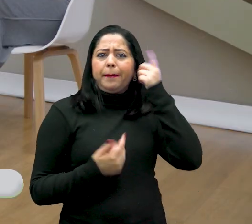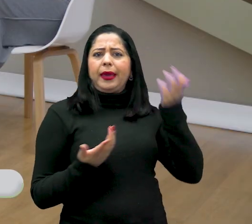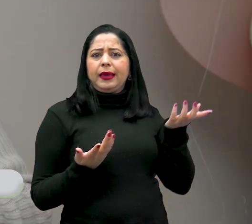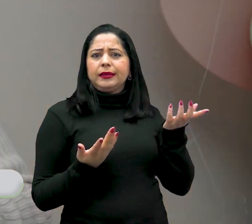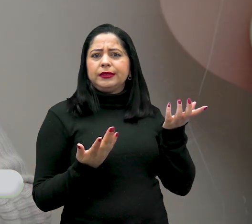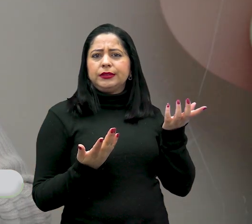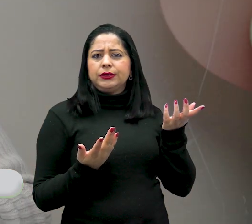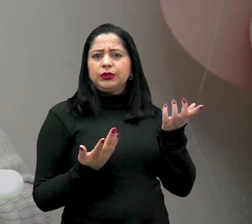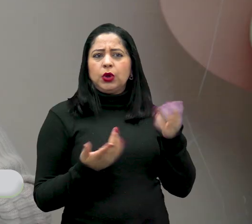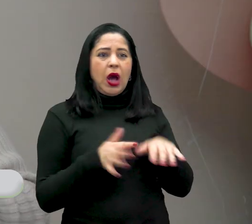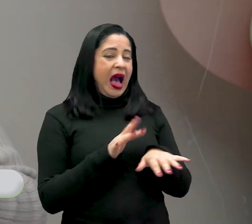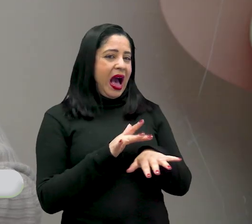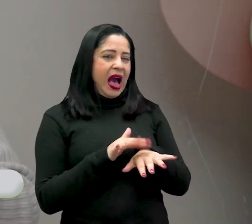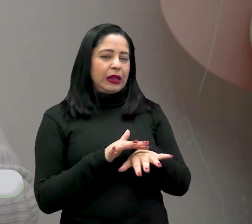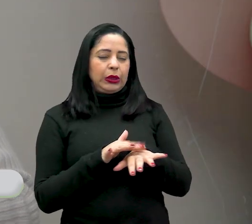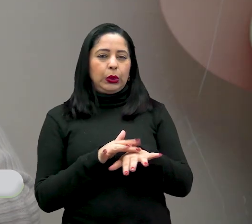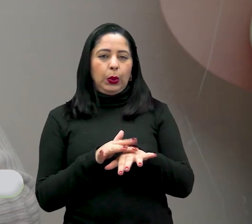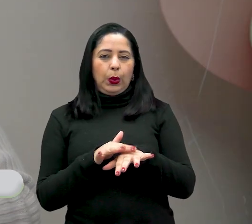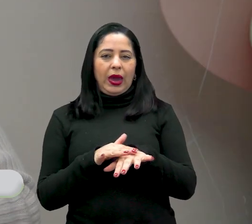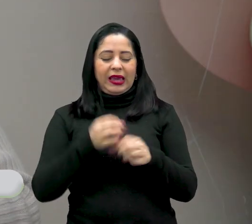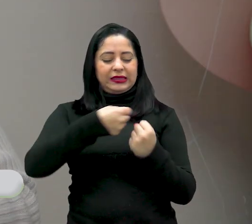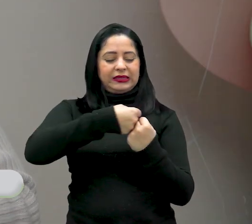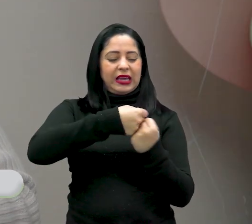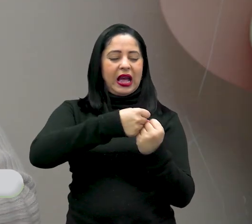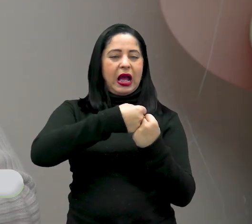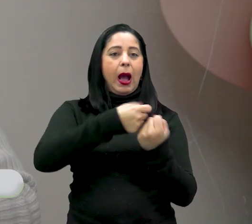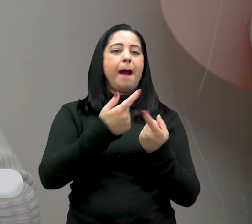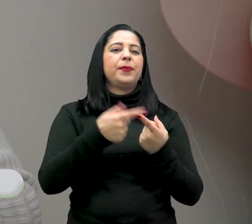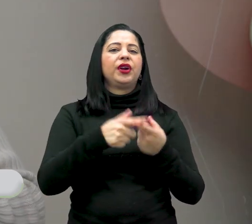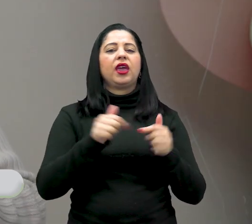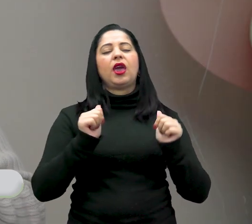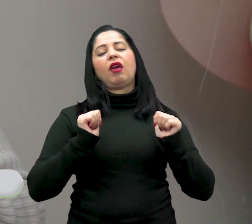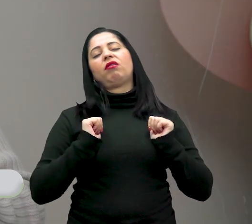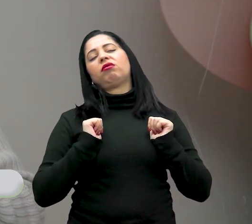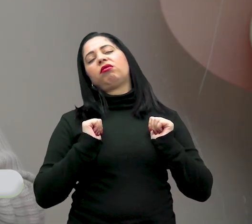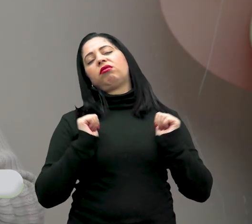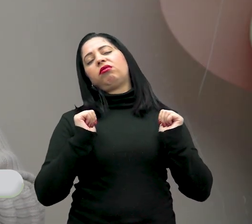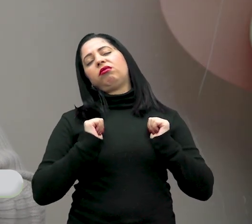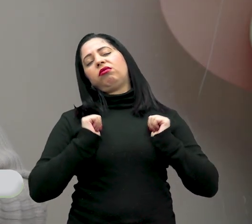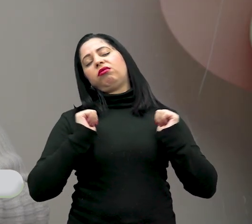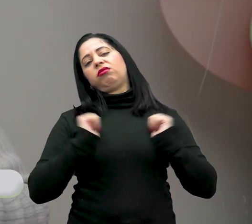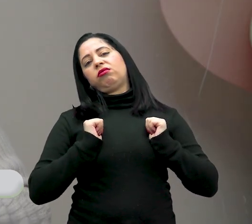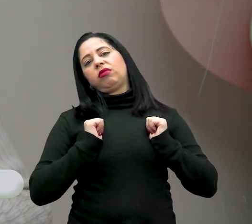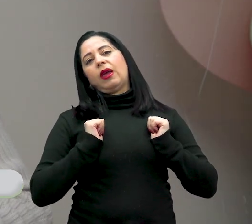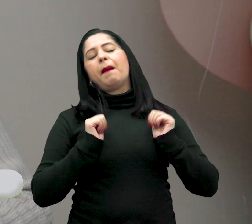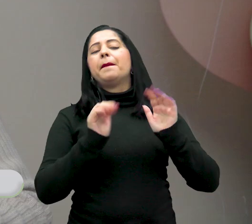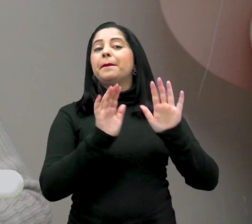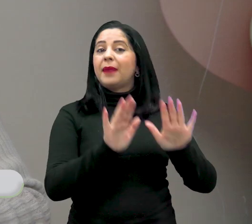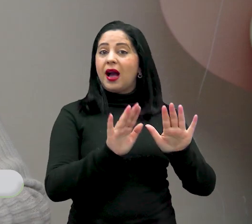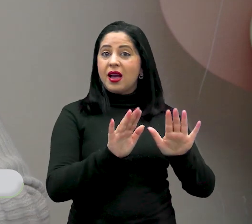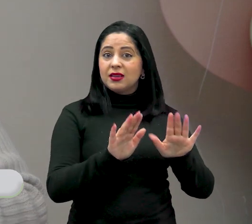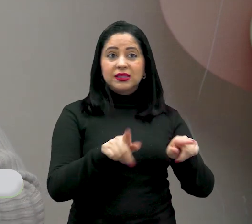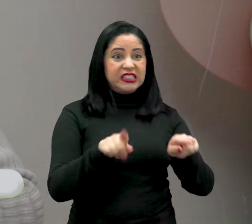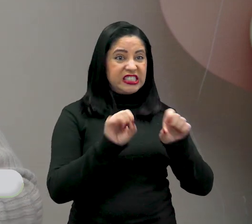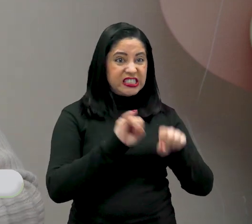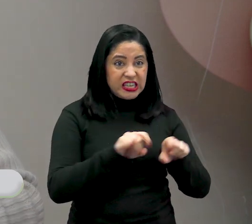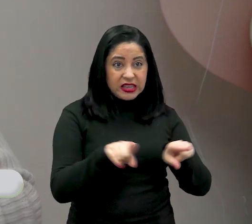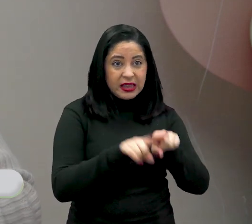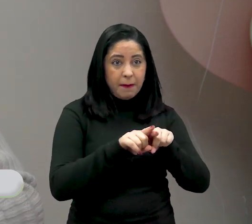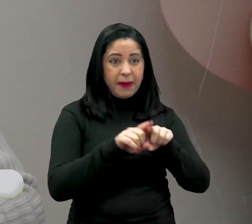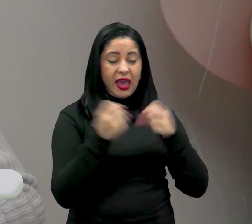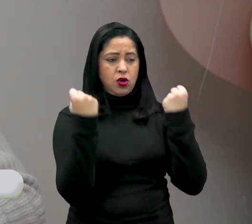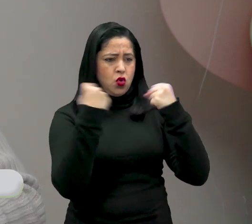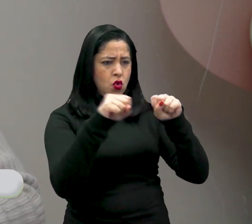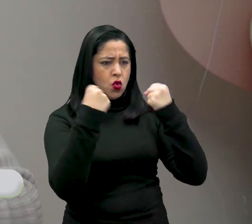questão atrelada à não prática da atividade física, de repente o corpo não está preparado para aquele impacto, mas até o